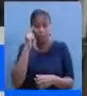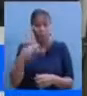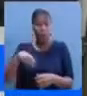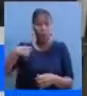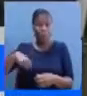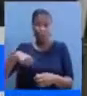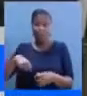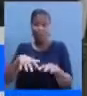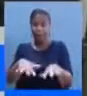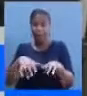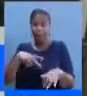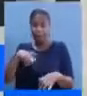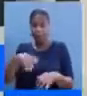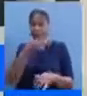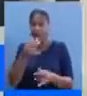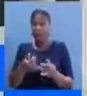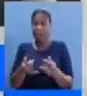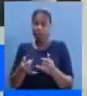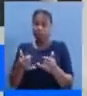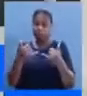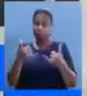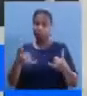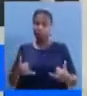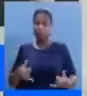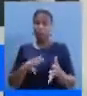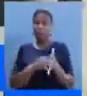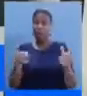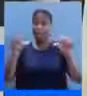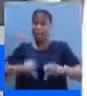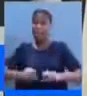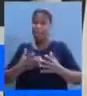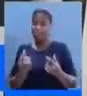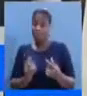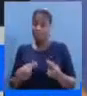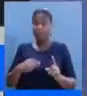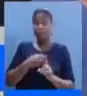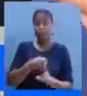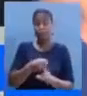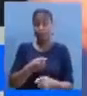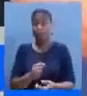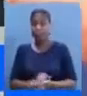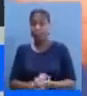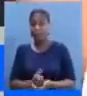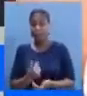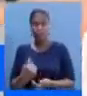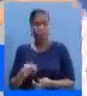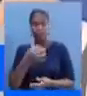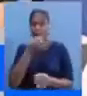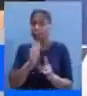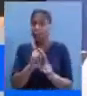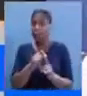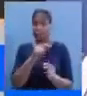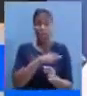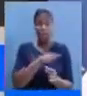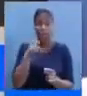presidente do Parlamento Português fala em retrocessos e maus modelos que precisam ser combatidos. Não estivemos a falar especificamente deste ou